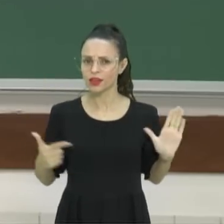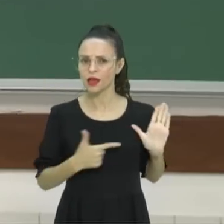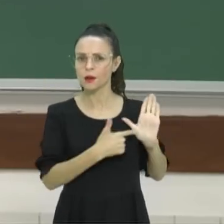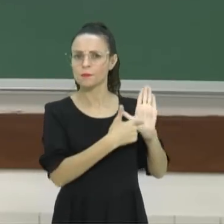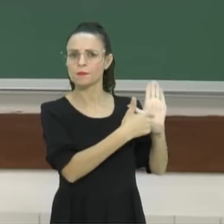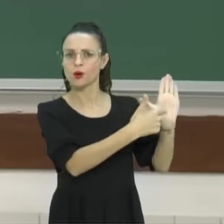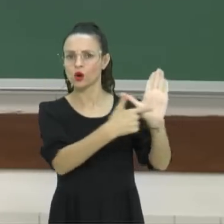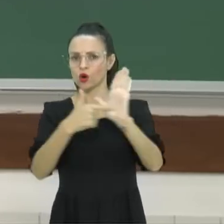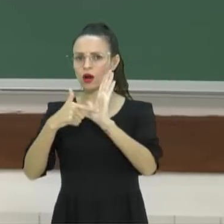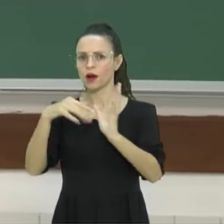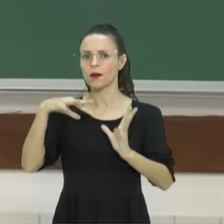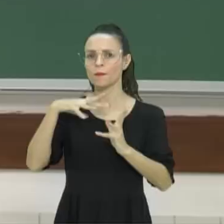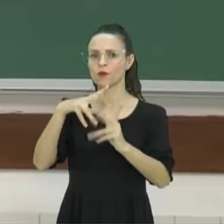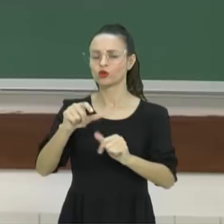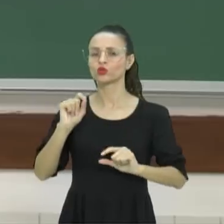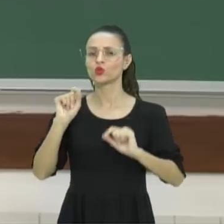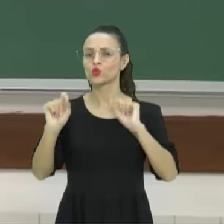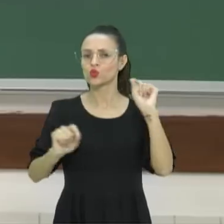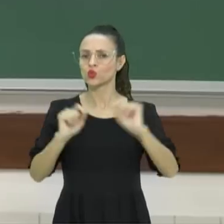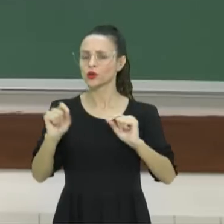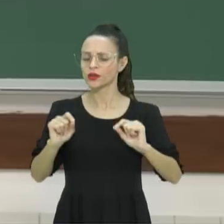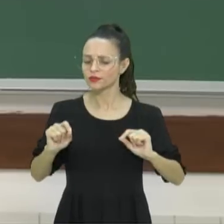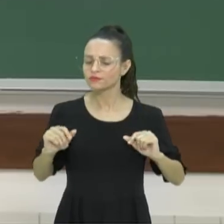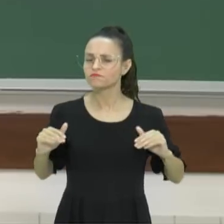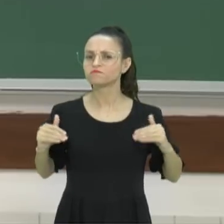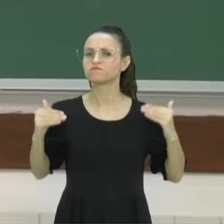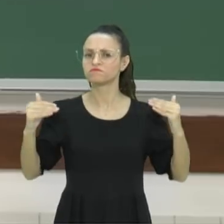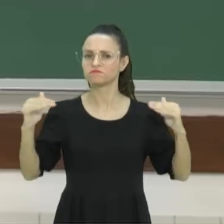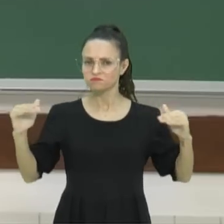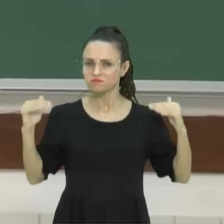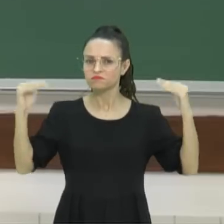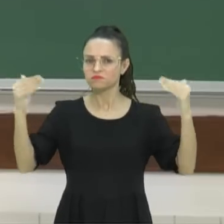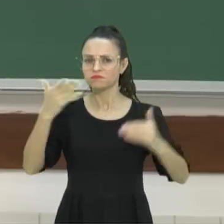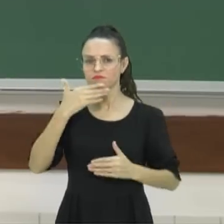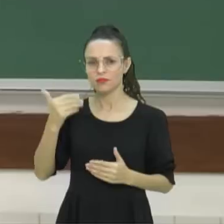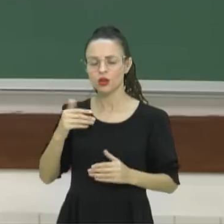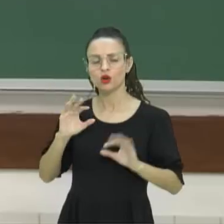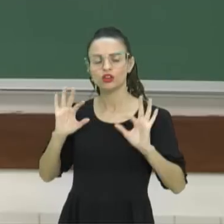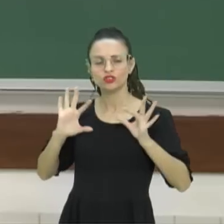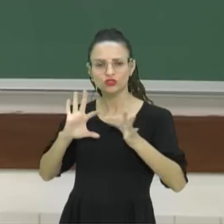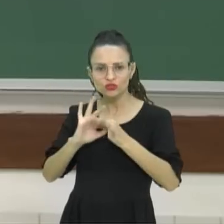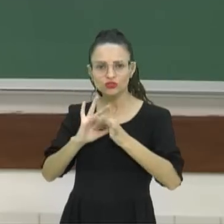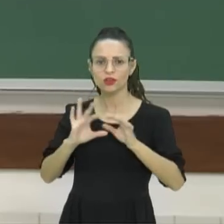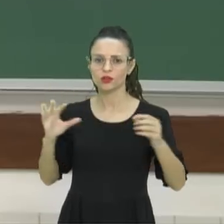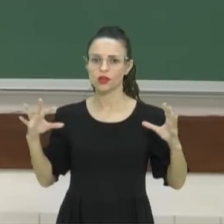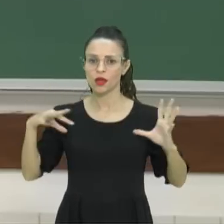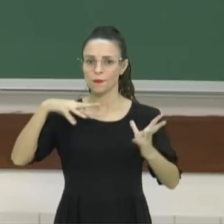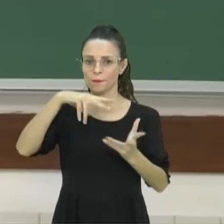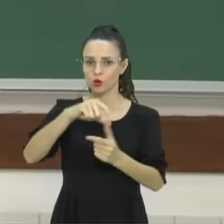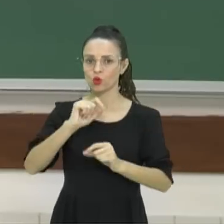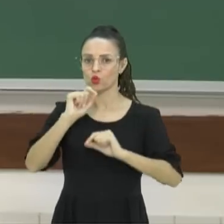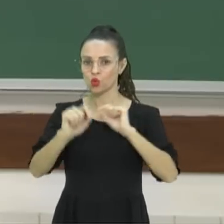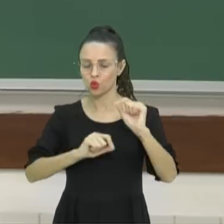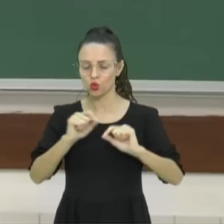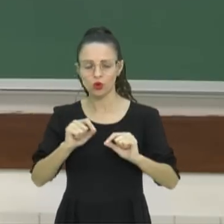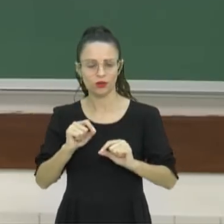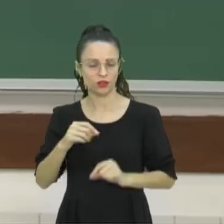o mundo qual seria o modo de produção mais adequado, aquele que alcançaria